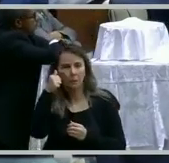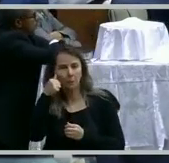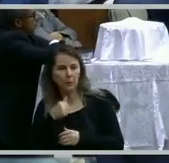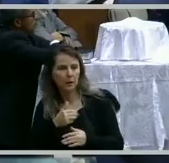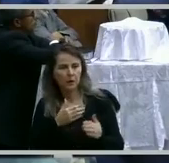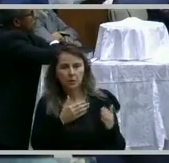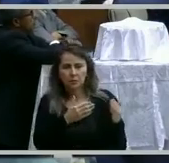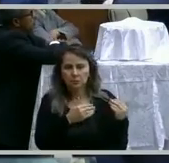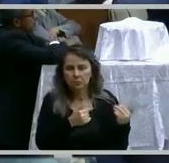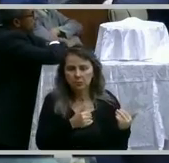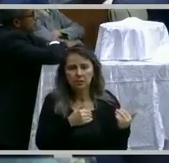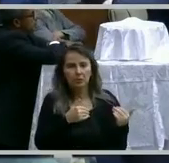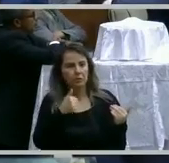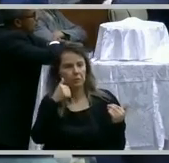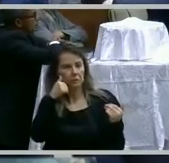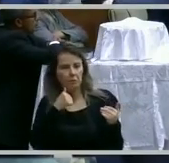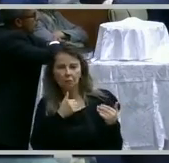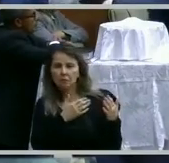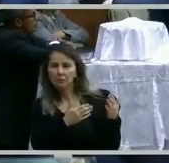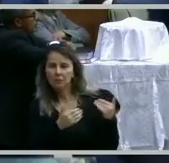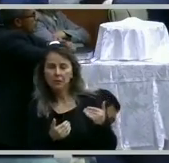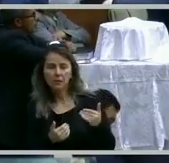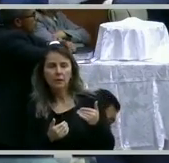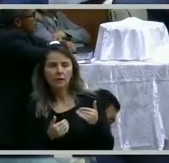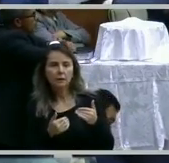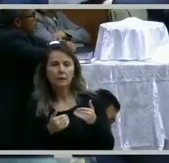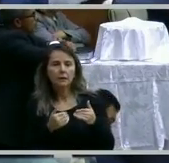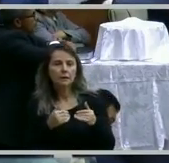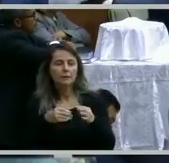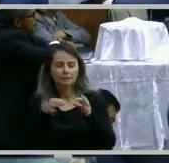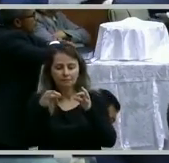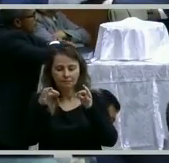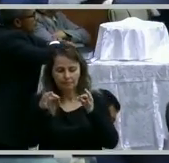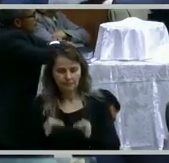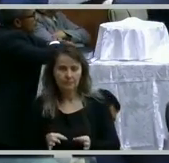preparados, prontos,